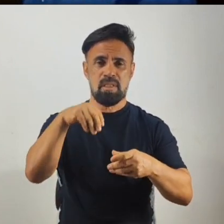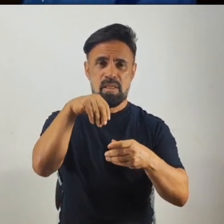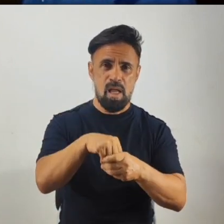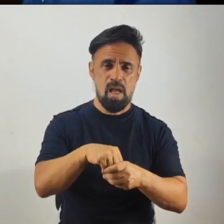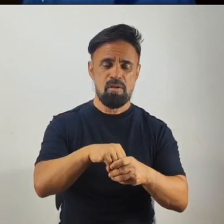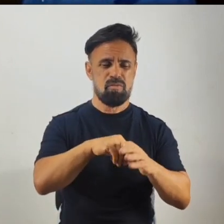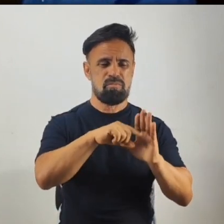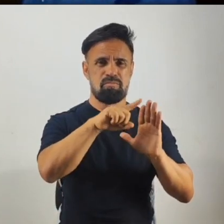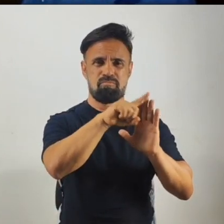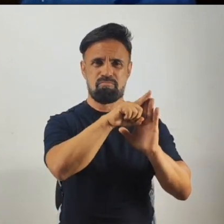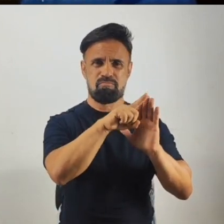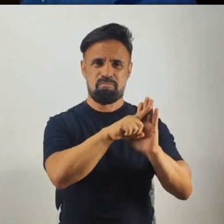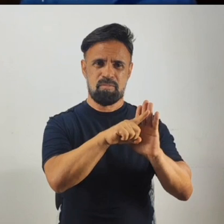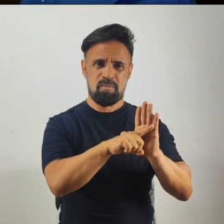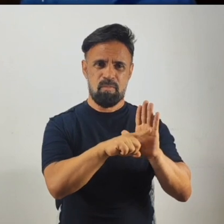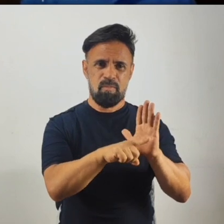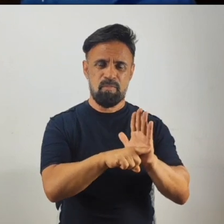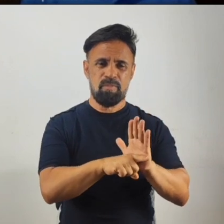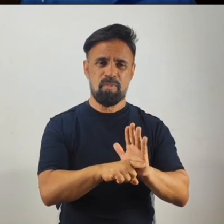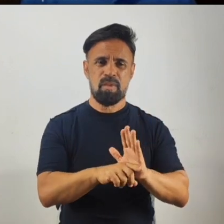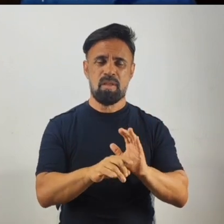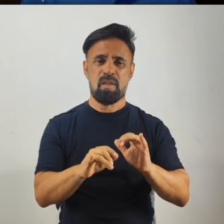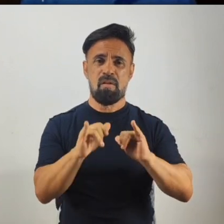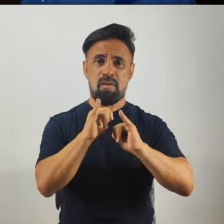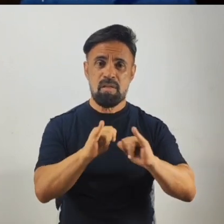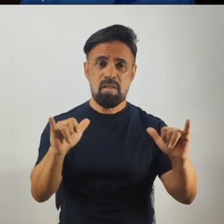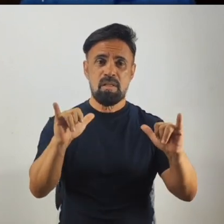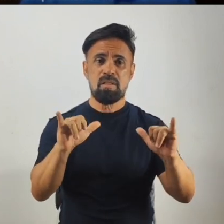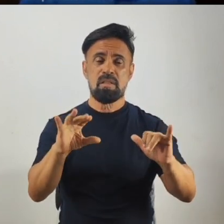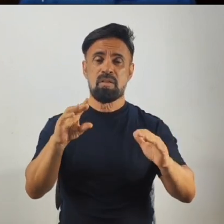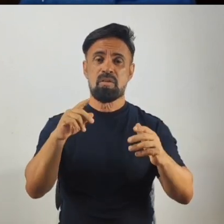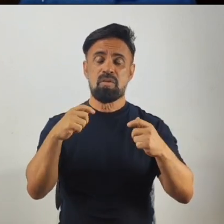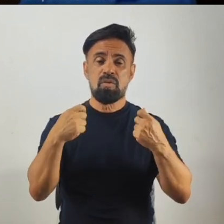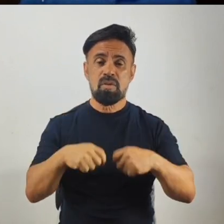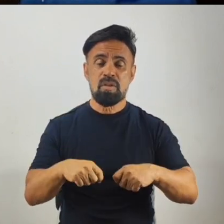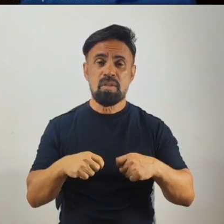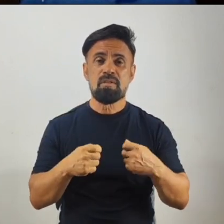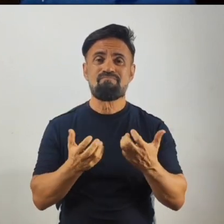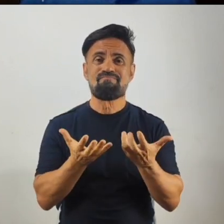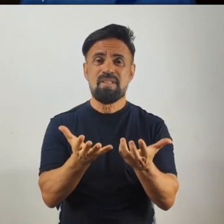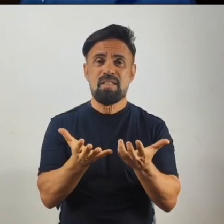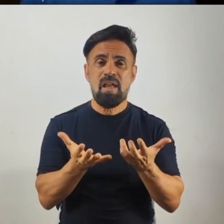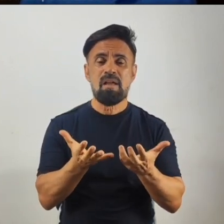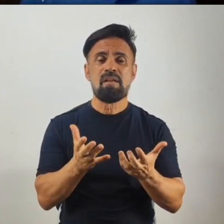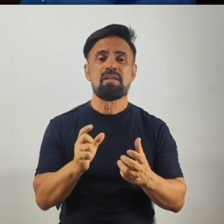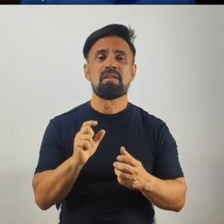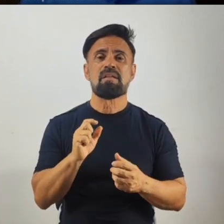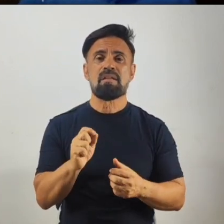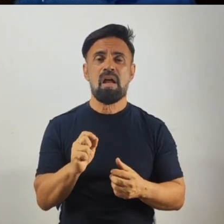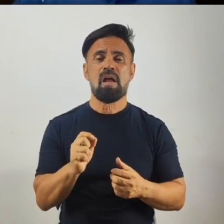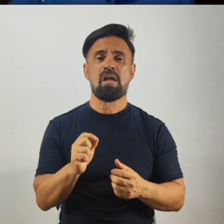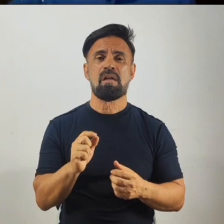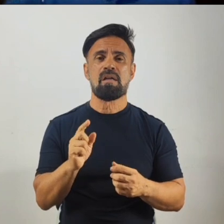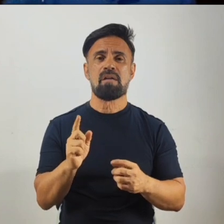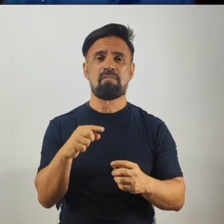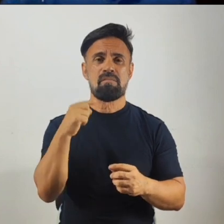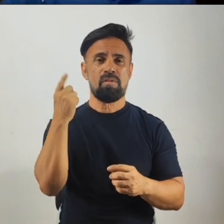traçar, formular esses regimentos internos, dizendo especificamente tudo aquilo que ela